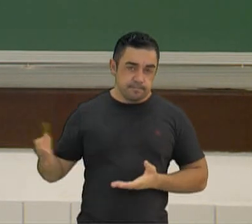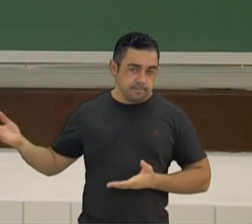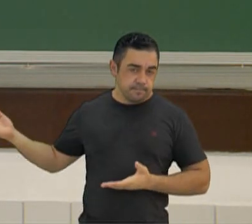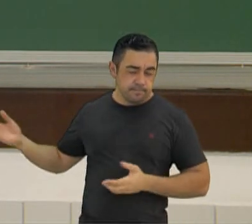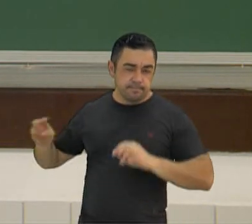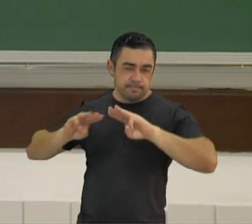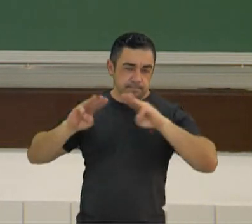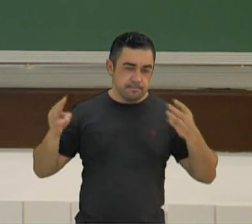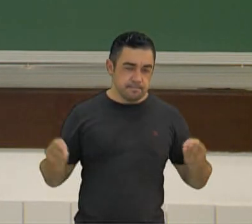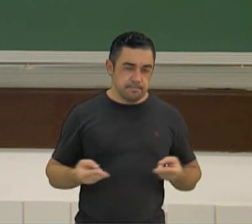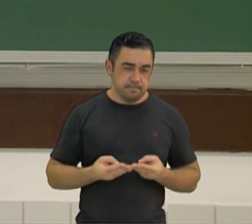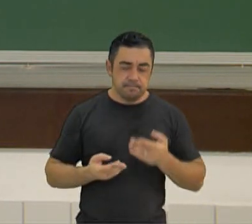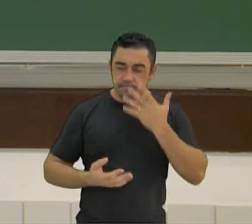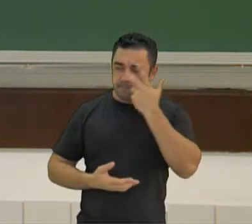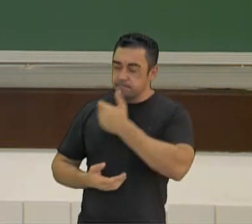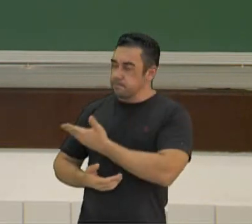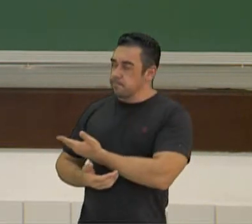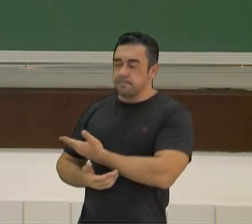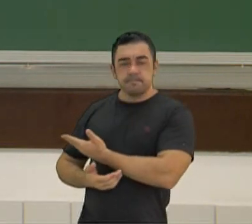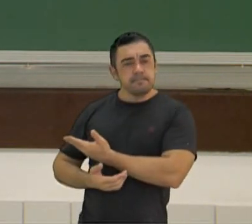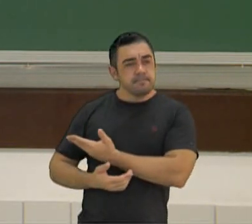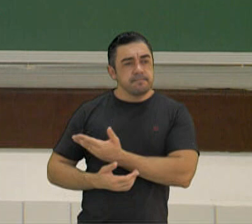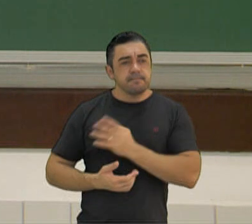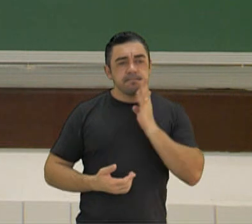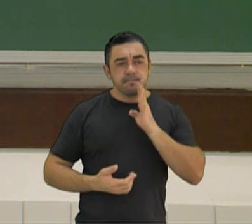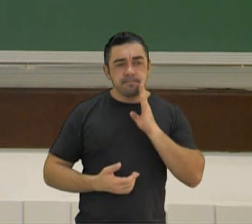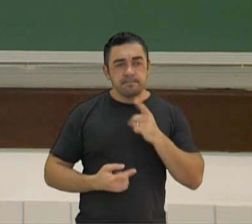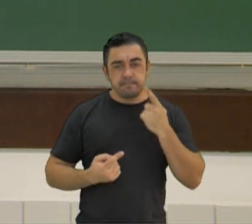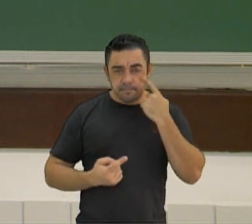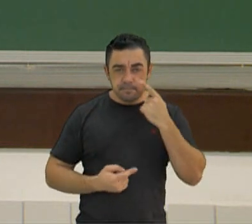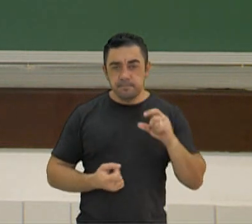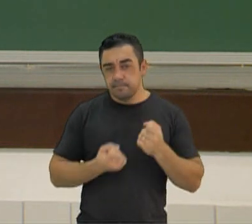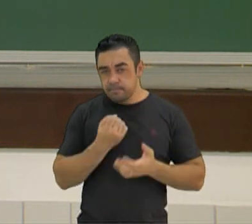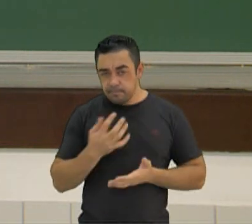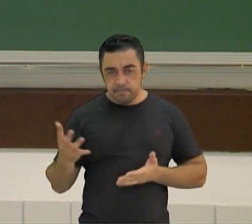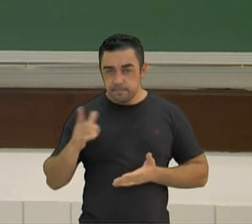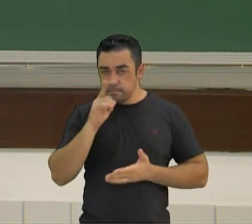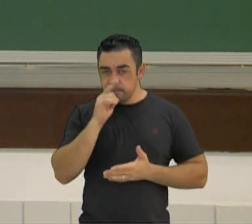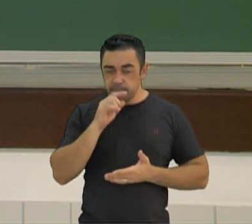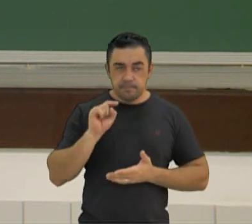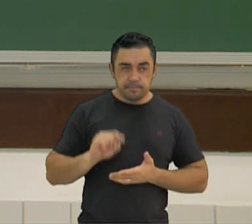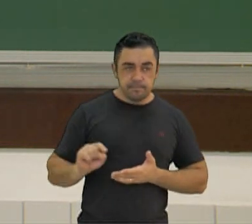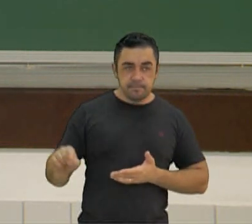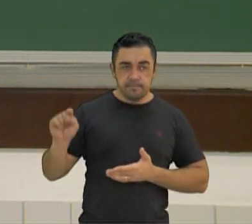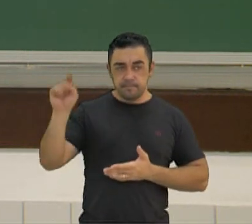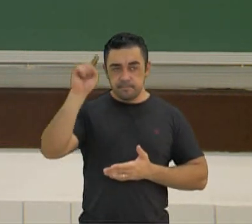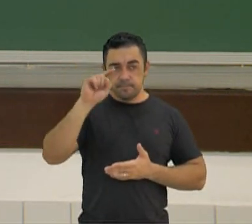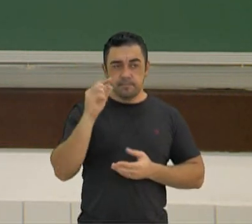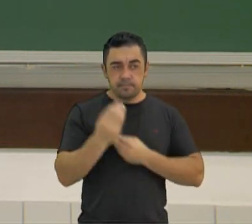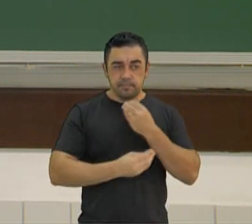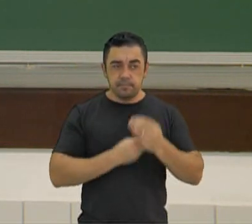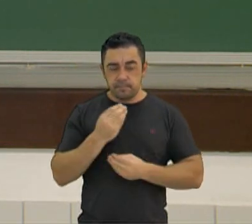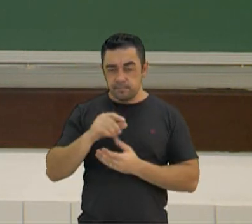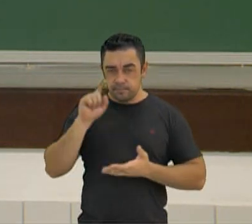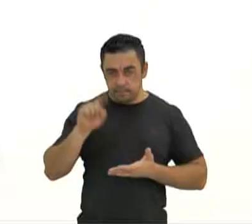que legal essa imagem. Nessa imagem a gente vê o potencial hídrico de cada lugar e como é concentrado nas regiões